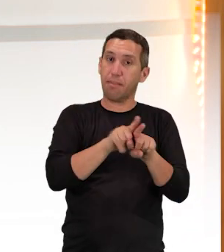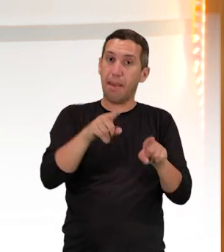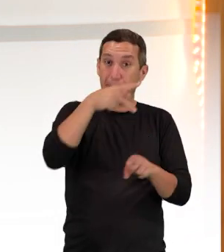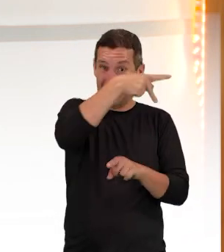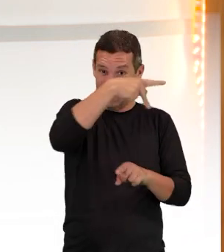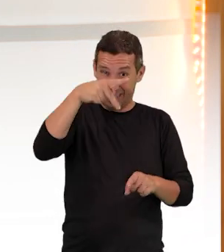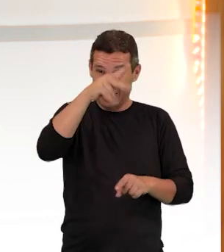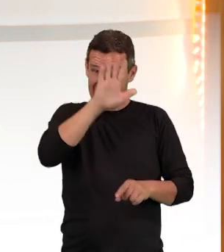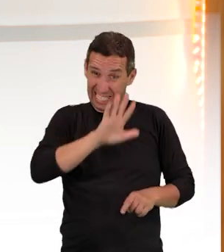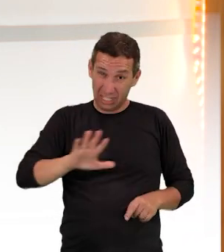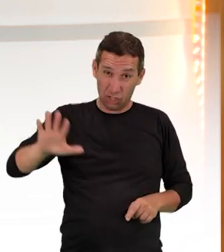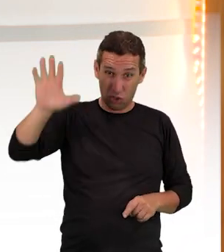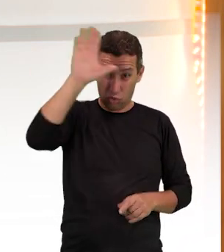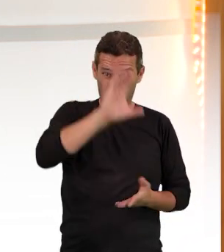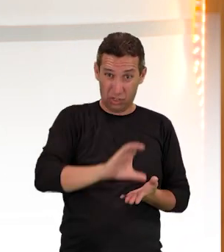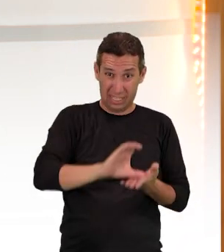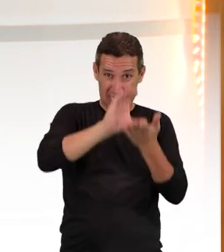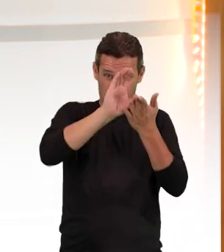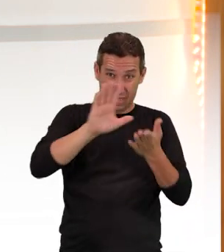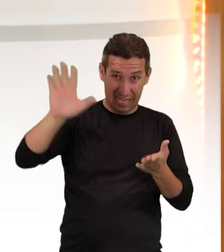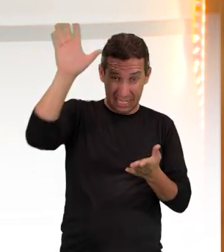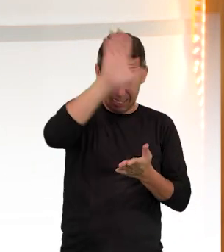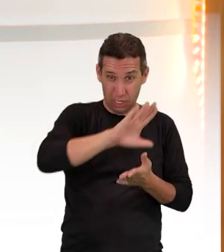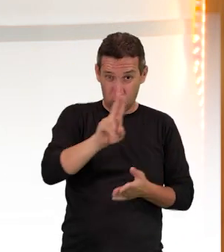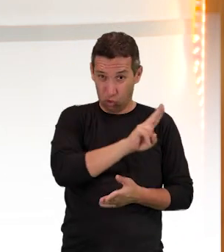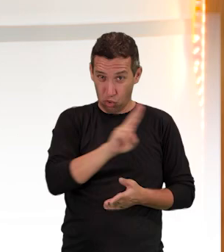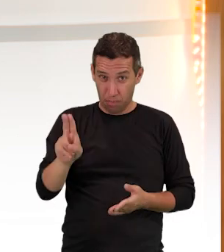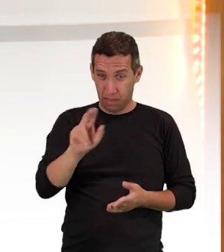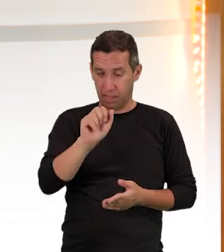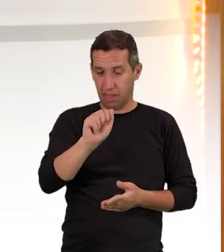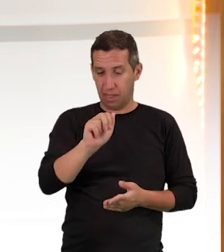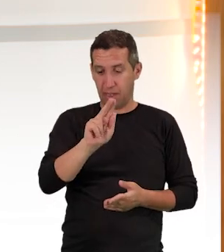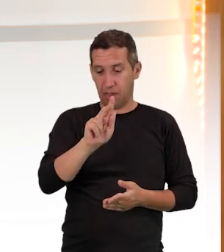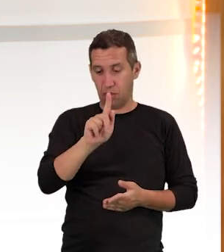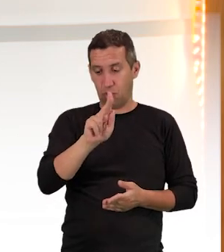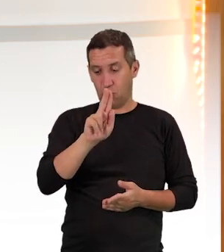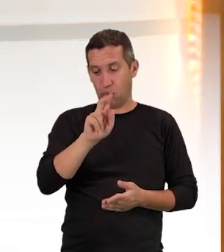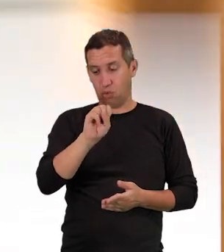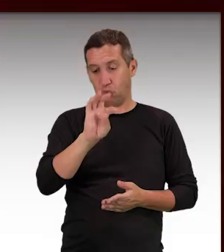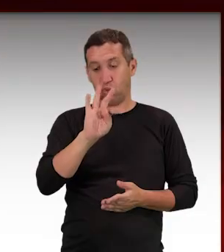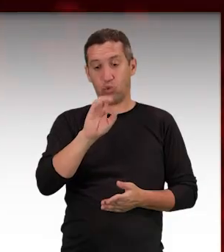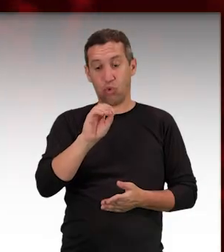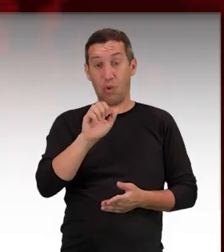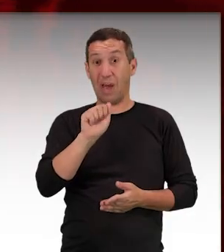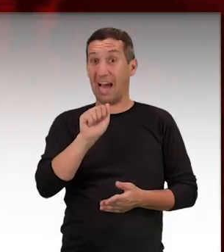da República e presidente do Conselho Nacional do Ministério Público, Augusto Aras.